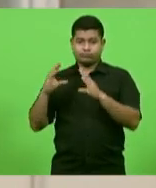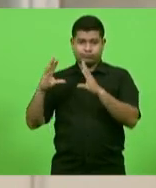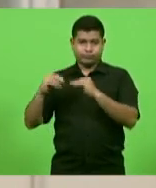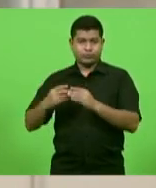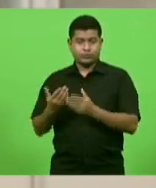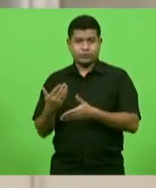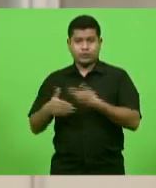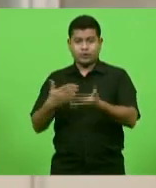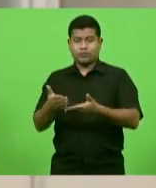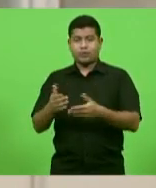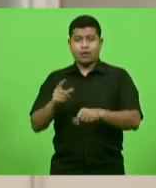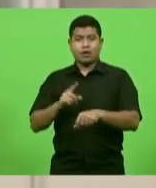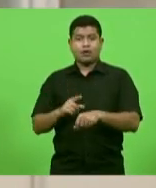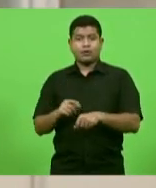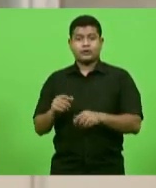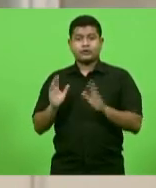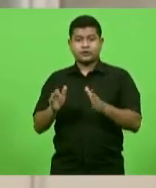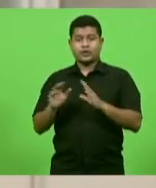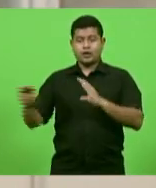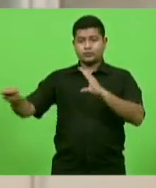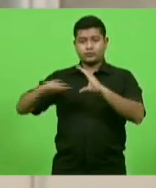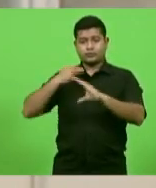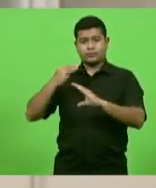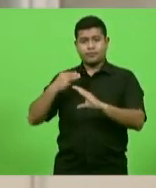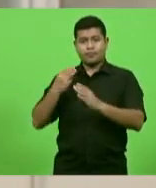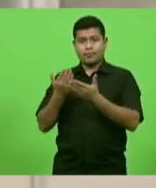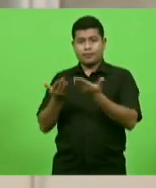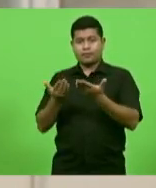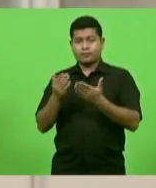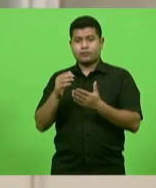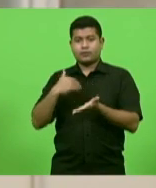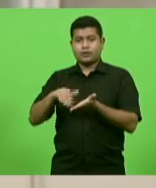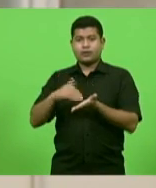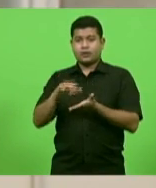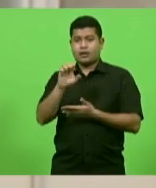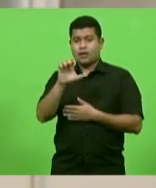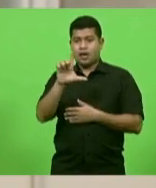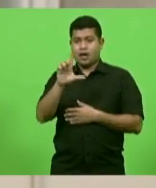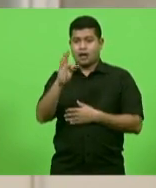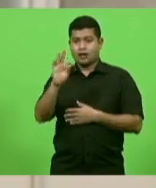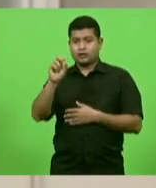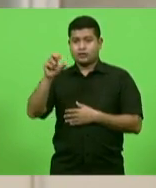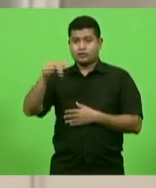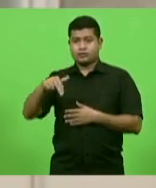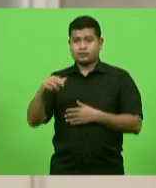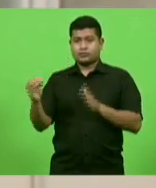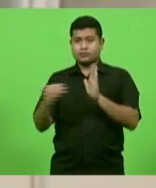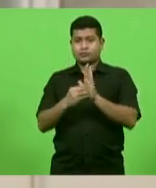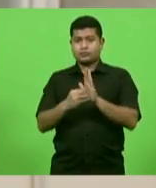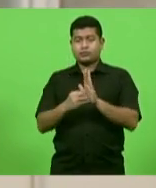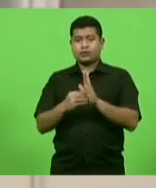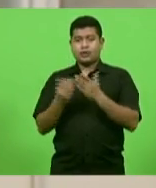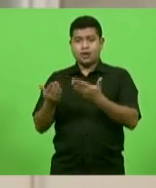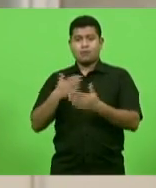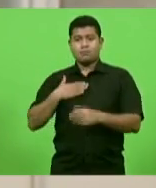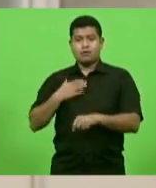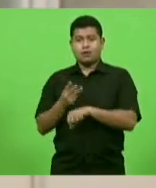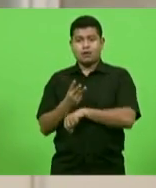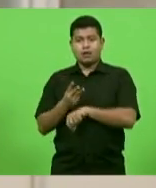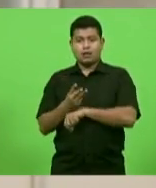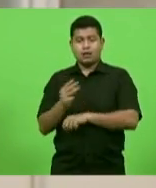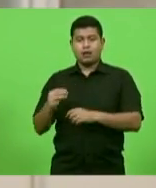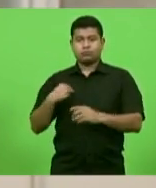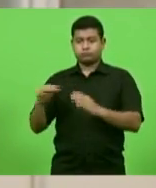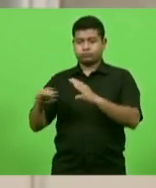nos depois ele já compartilhou a mensagem com secretário Elton que está lá no meu WhatsApp